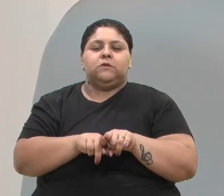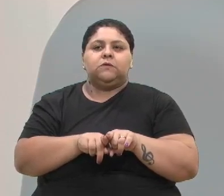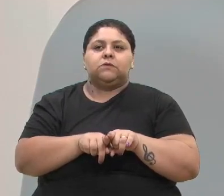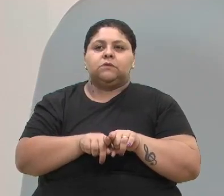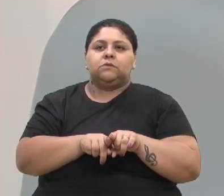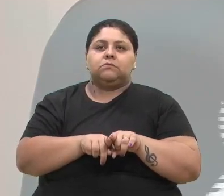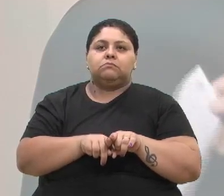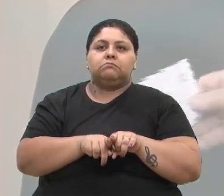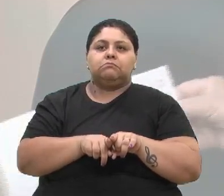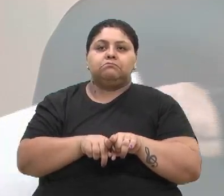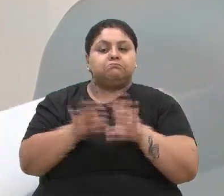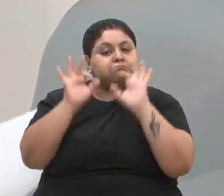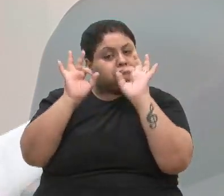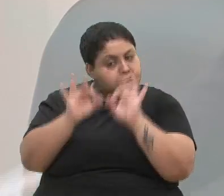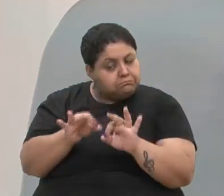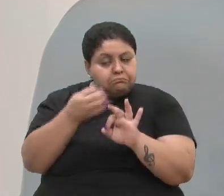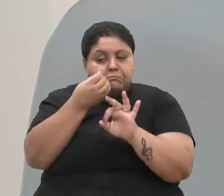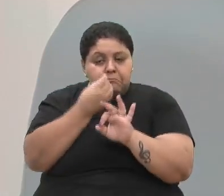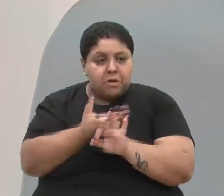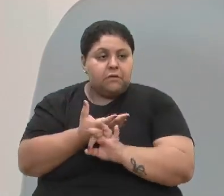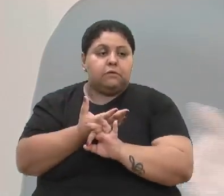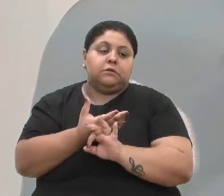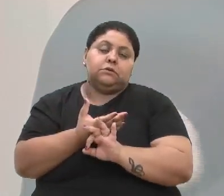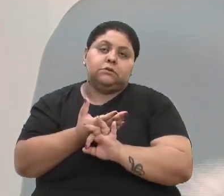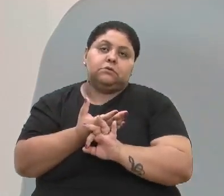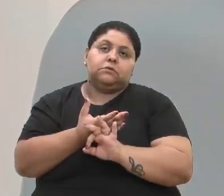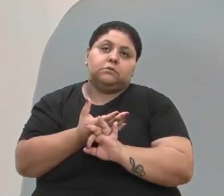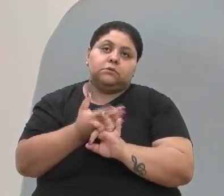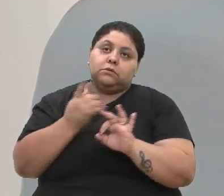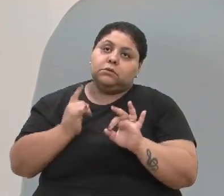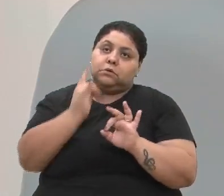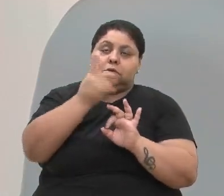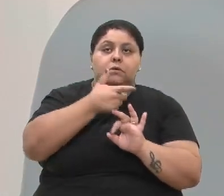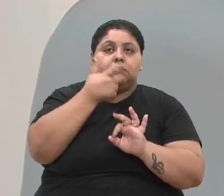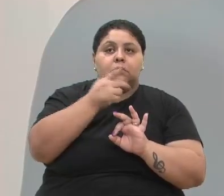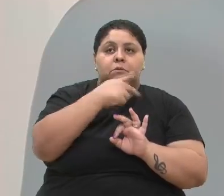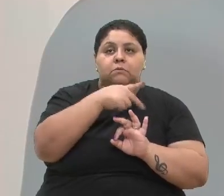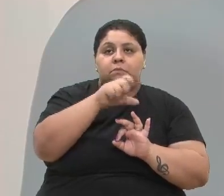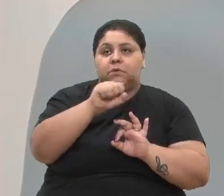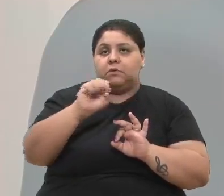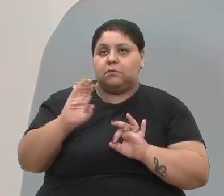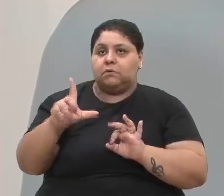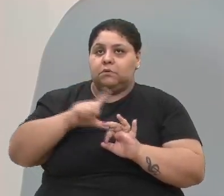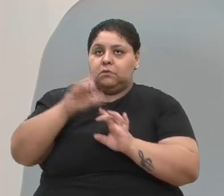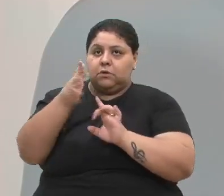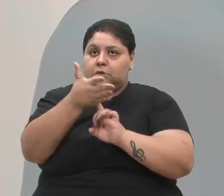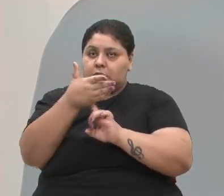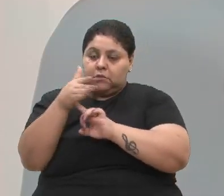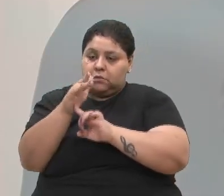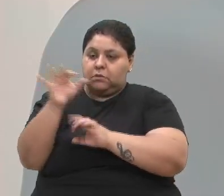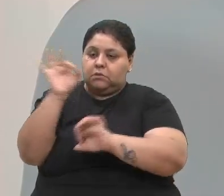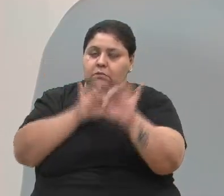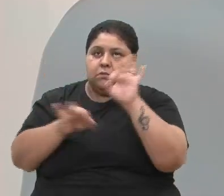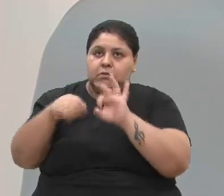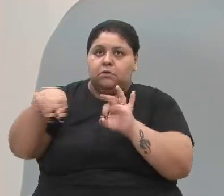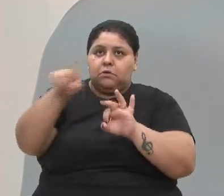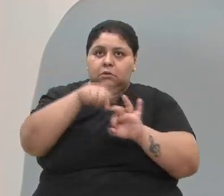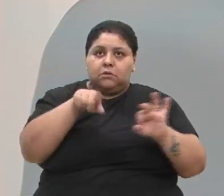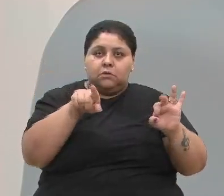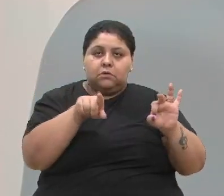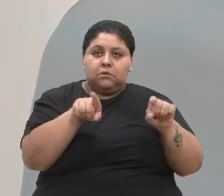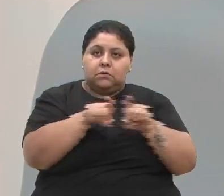está funcionando e funcionando bem. E por último dizer que o PSB tem a bandeira da regularização, porque se nós